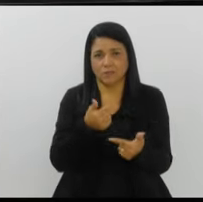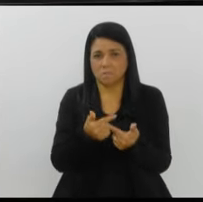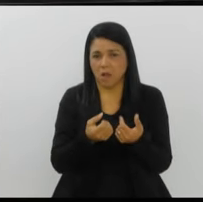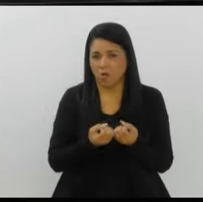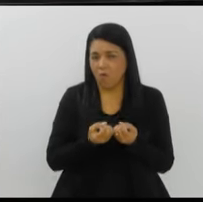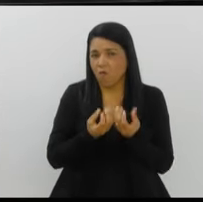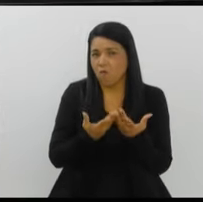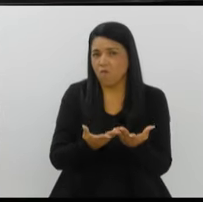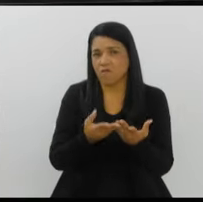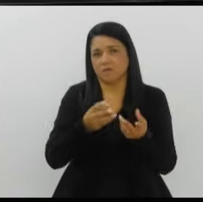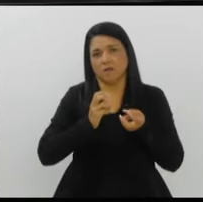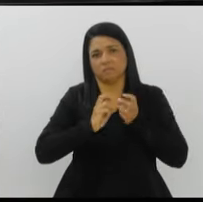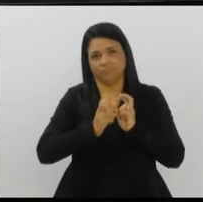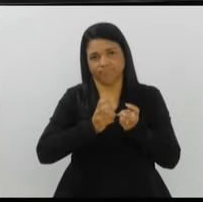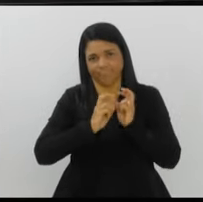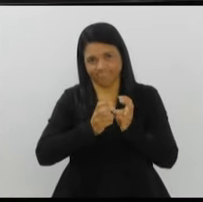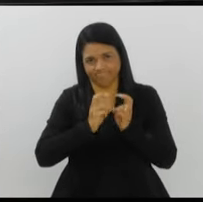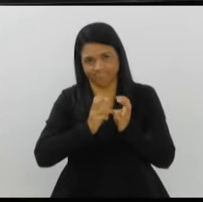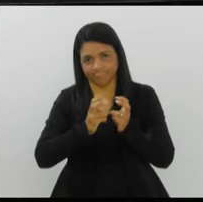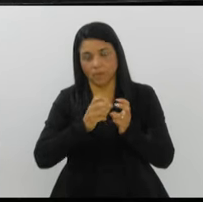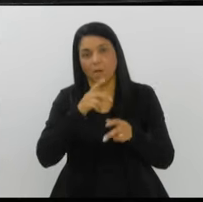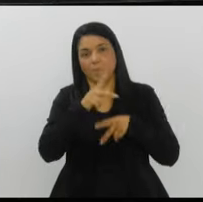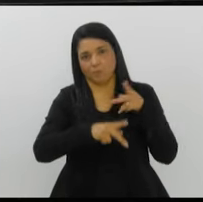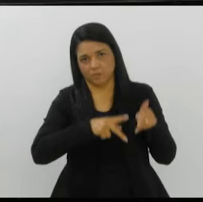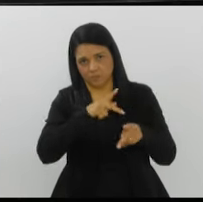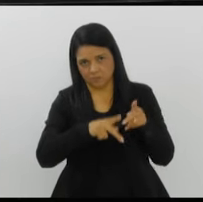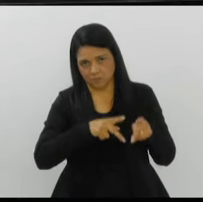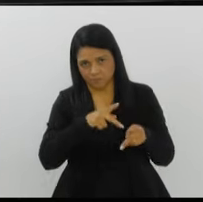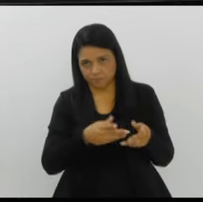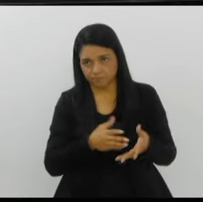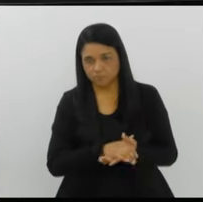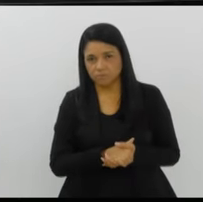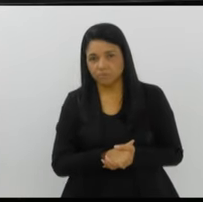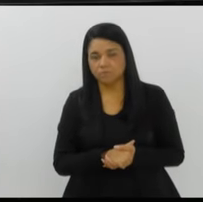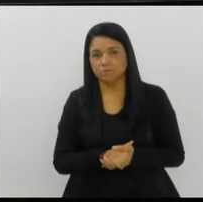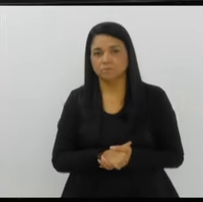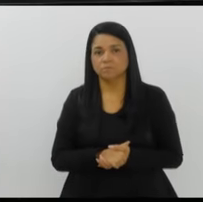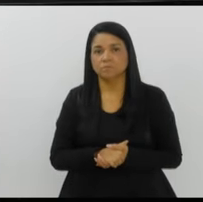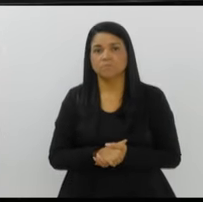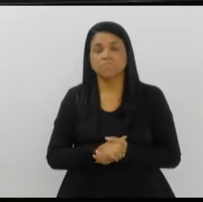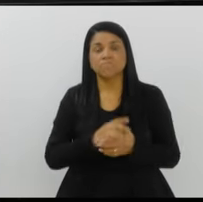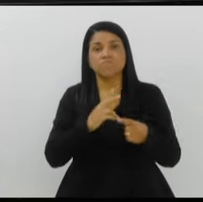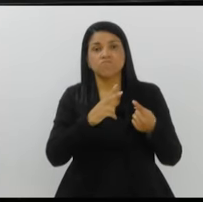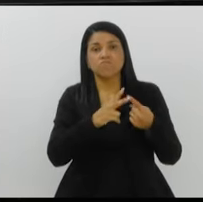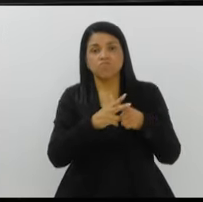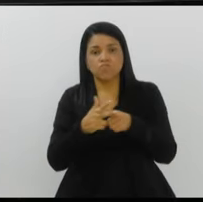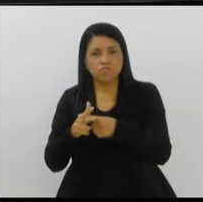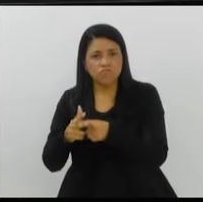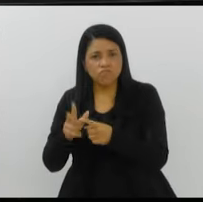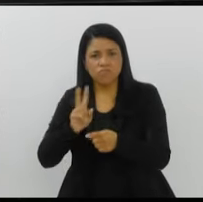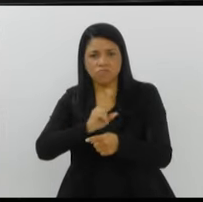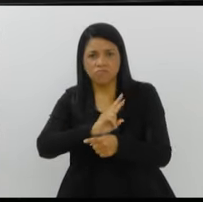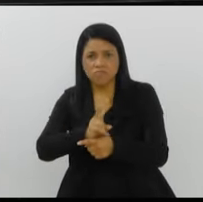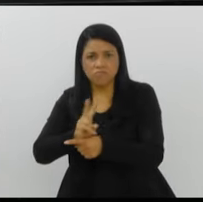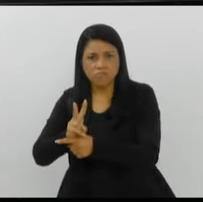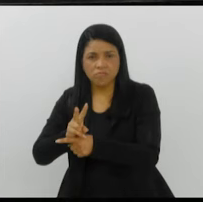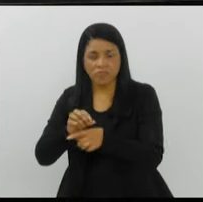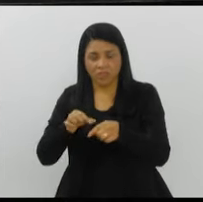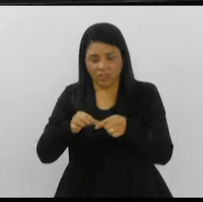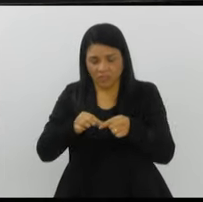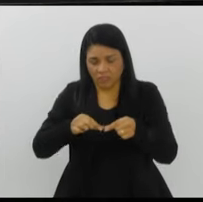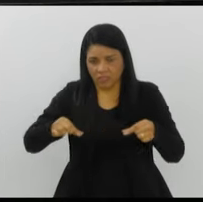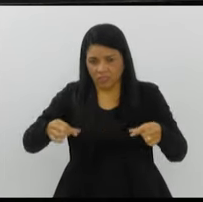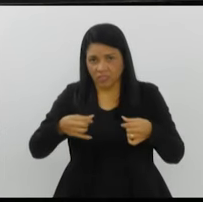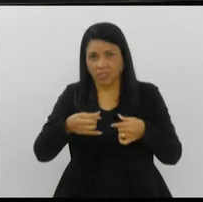ofertado. Quer seja a estação, quer seja a conservação de trilhos dormentes e